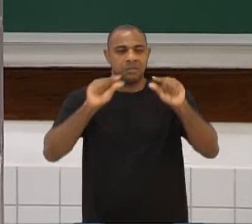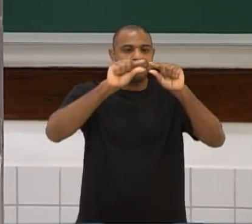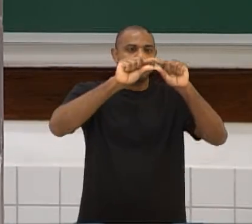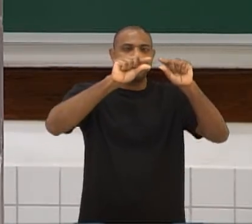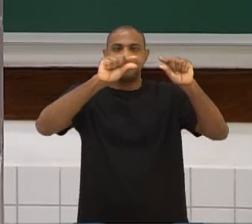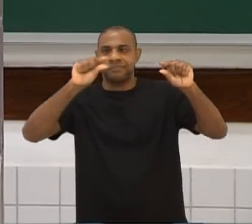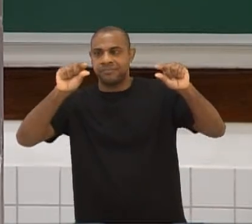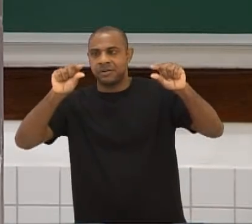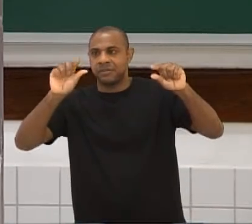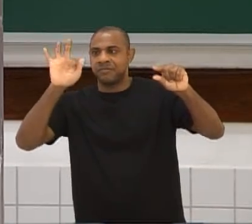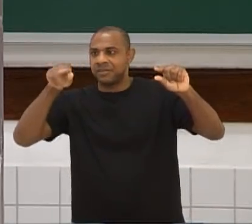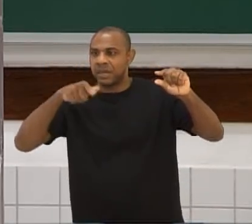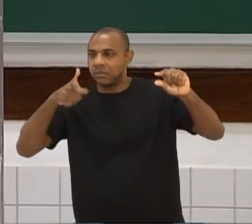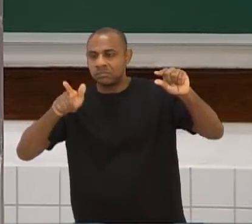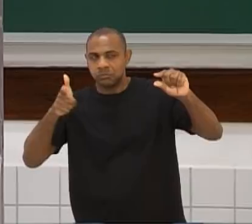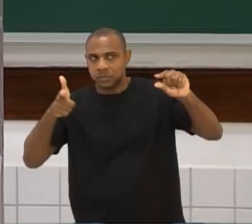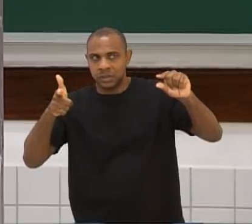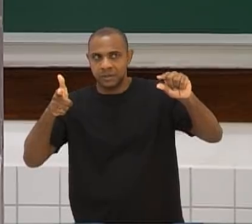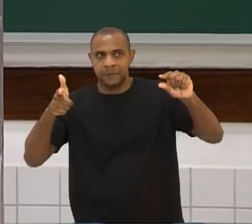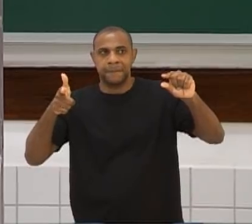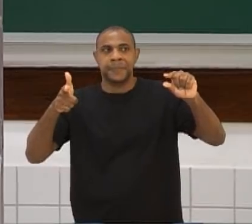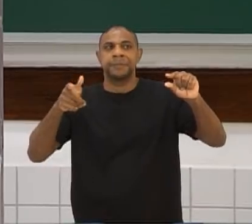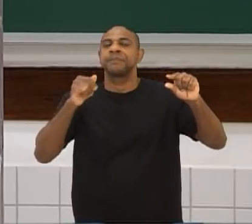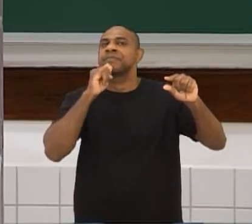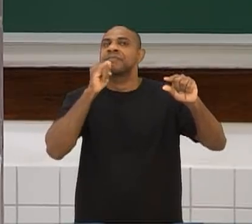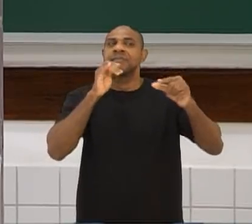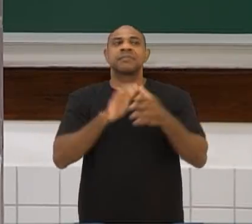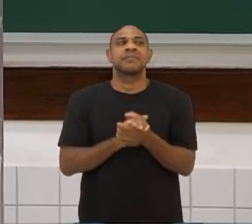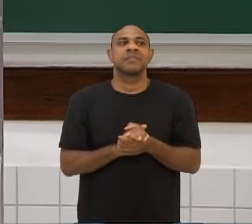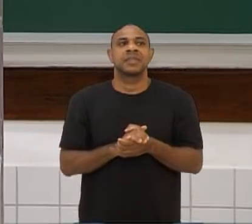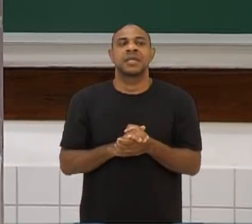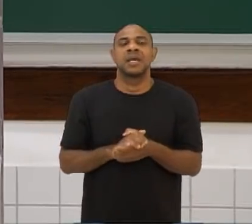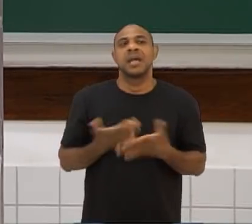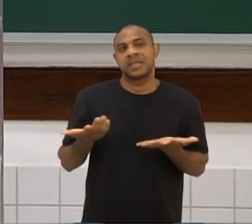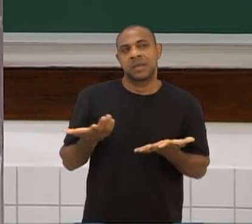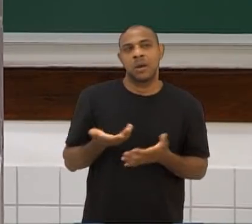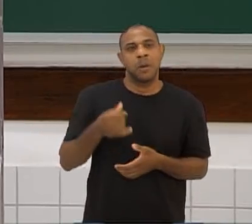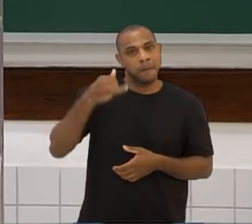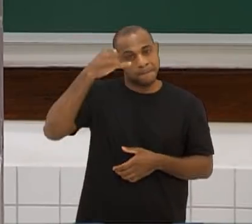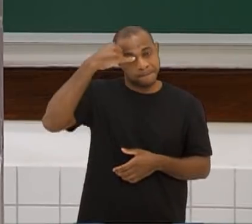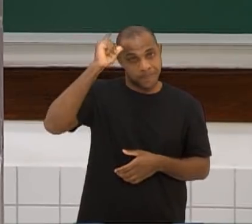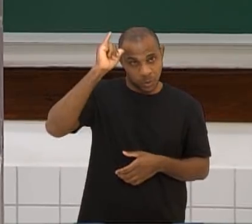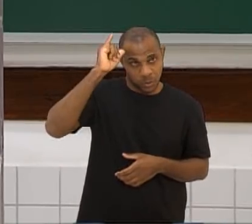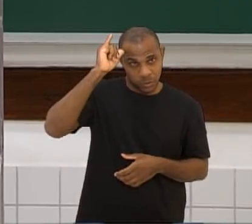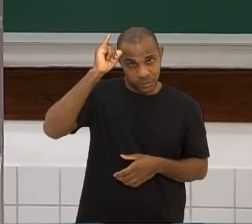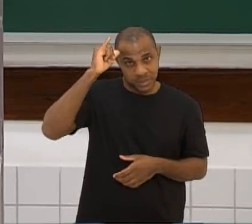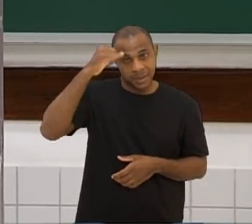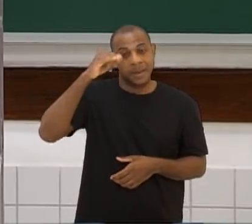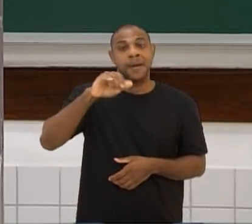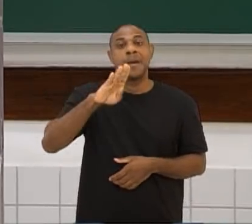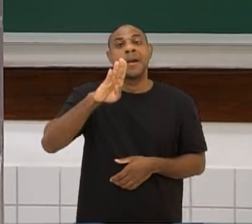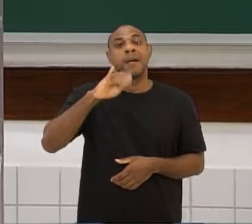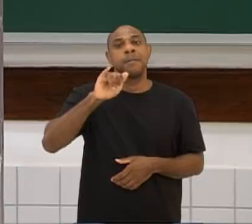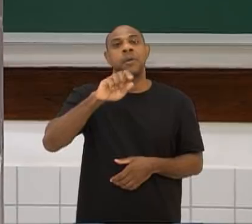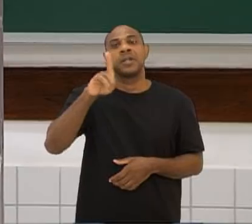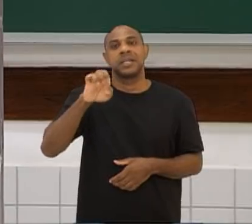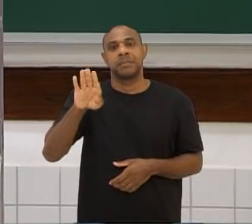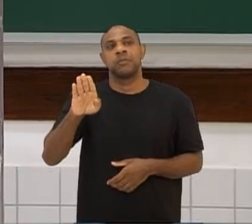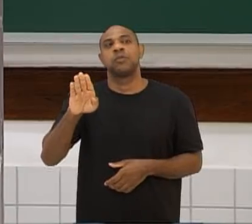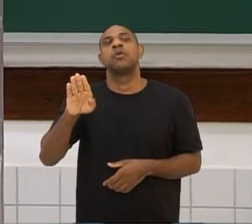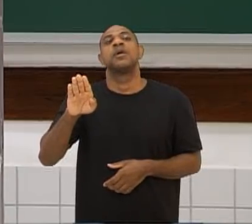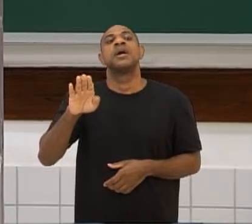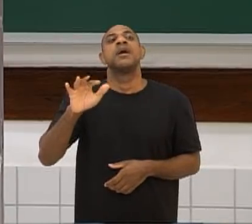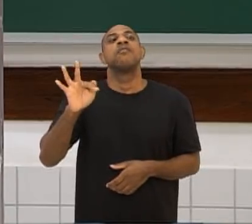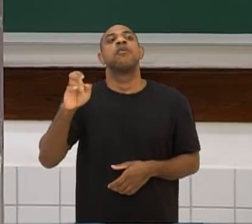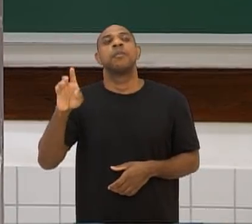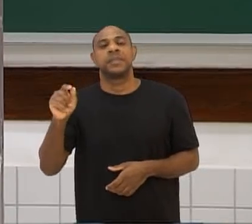linha. Então, quando ele diz, né, o boi, zebu e as formigas, ele está escrito em versos. Quando nós lemos